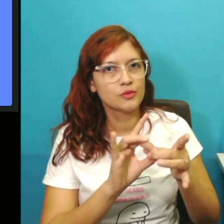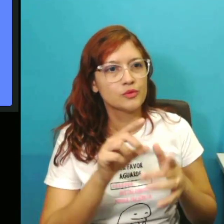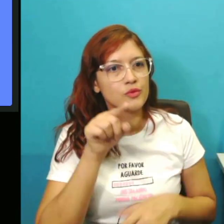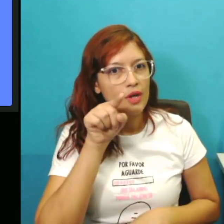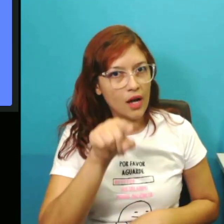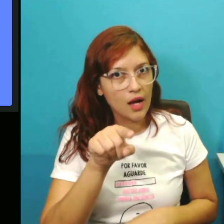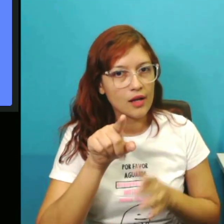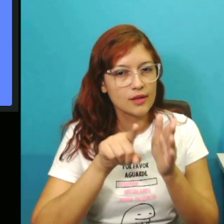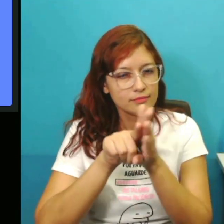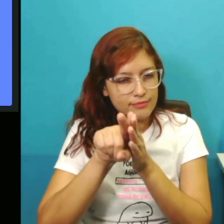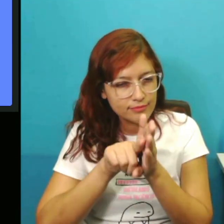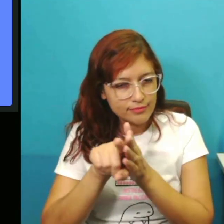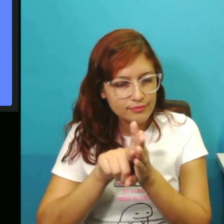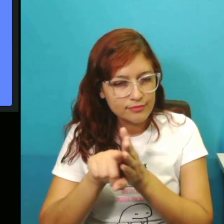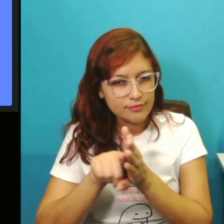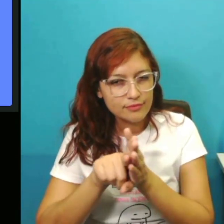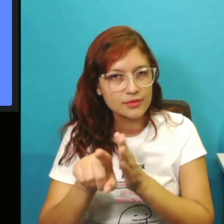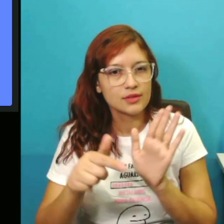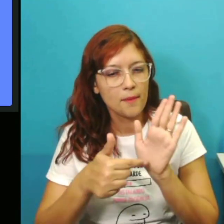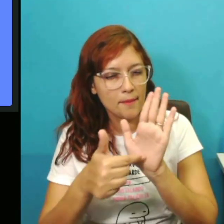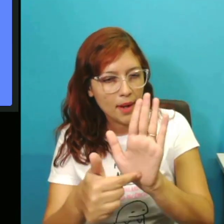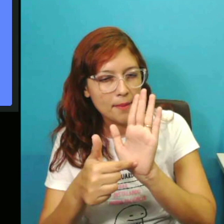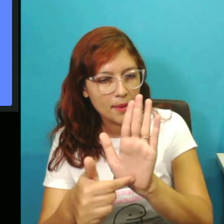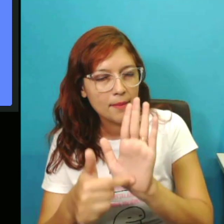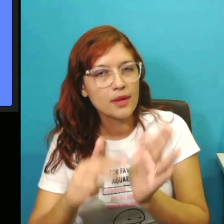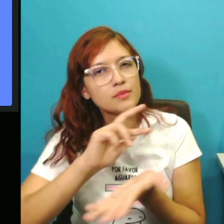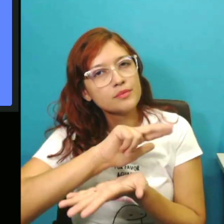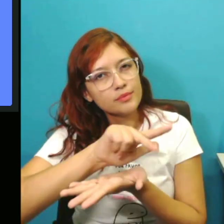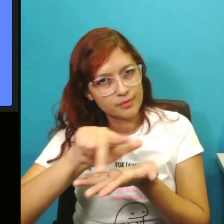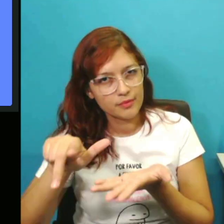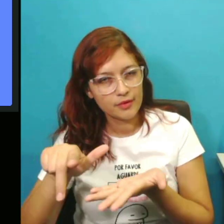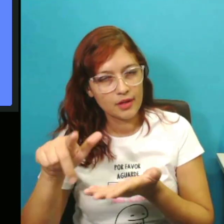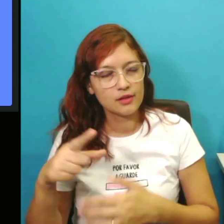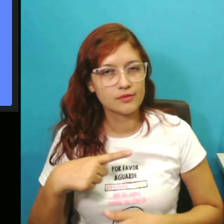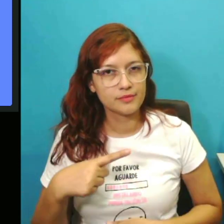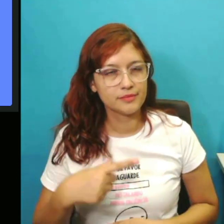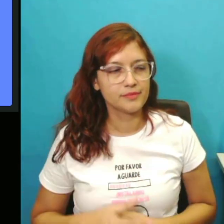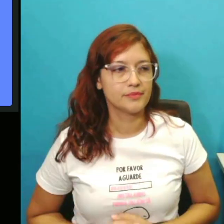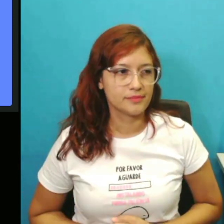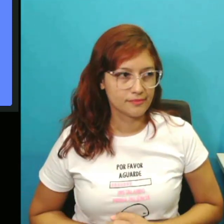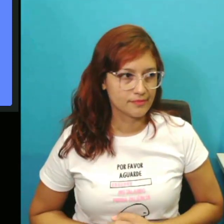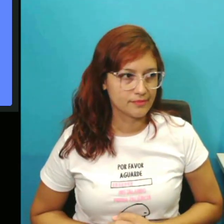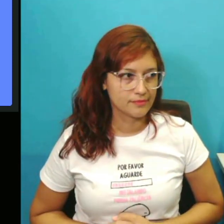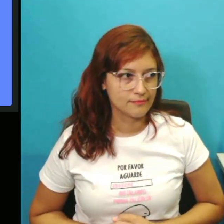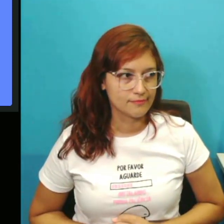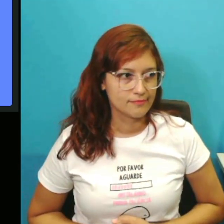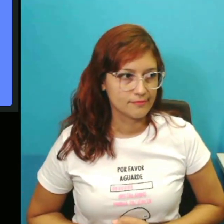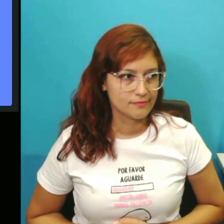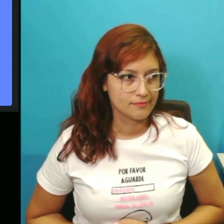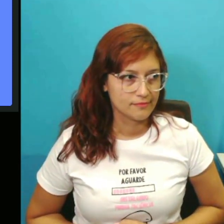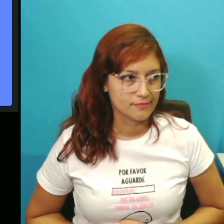E a experiência vai ser feita baseada no que o professor planeja explicar para a turma.